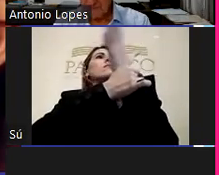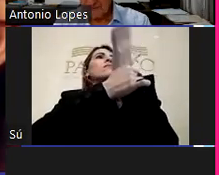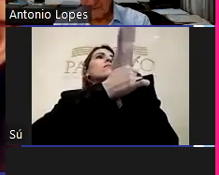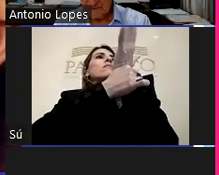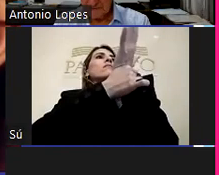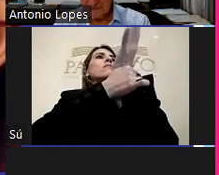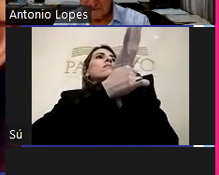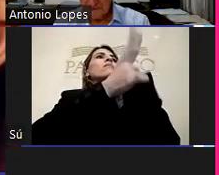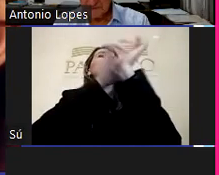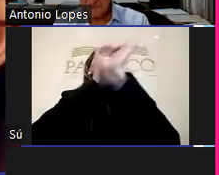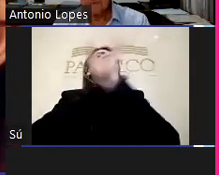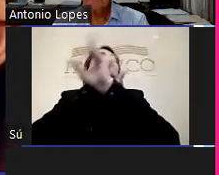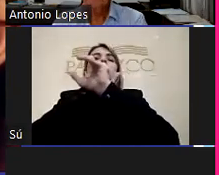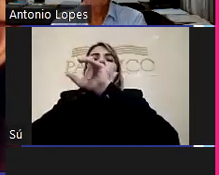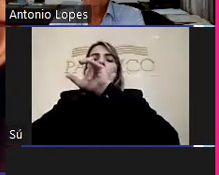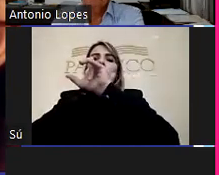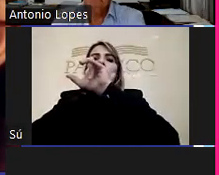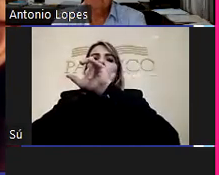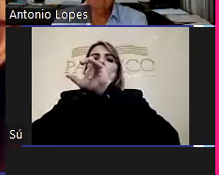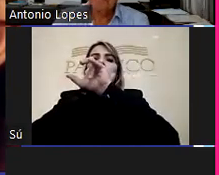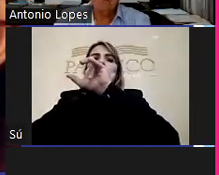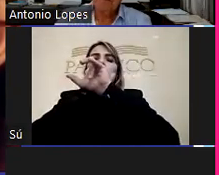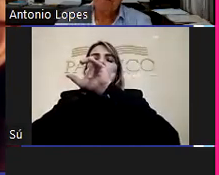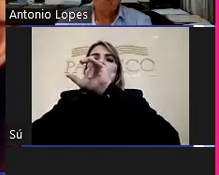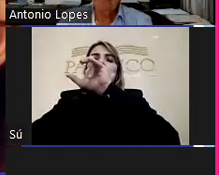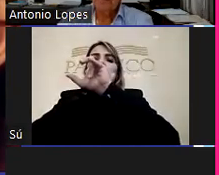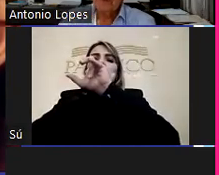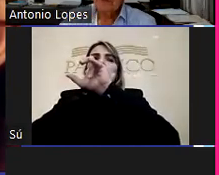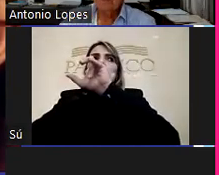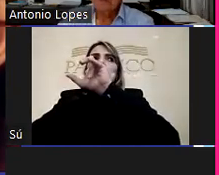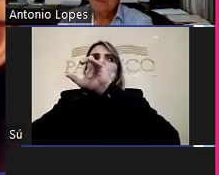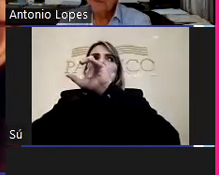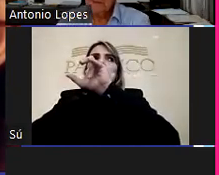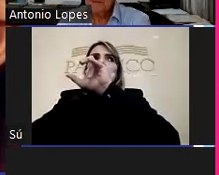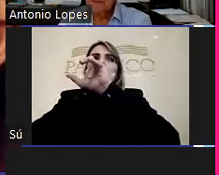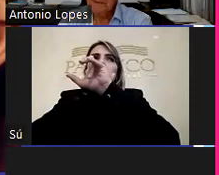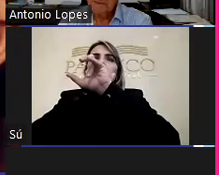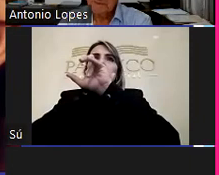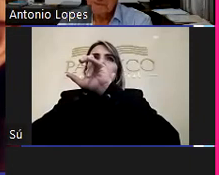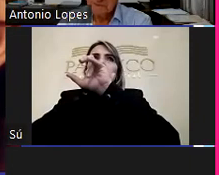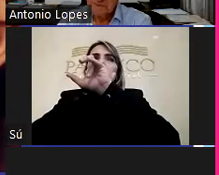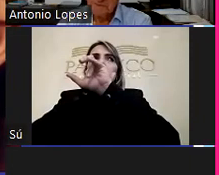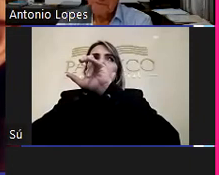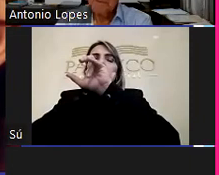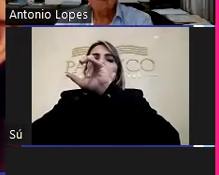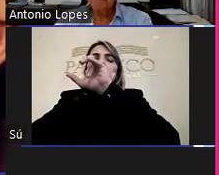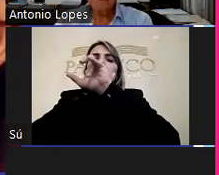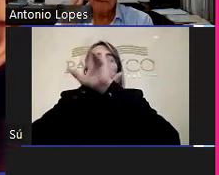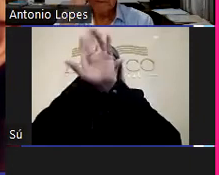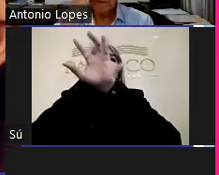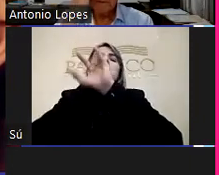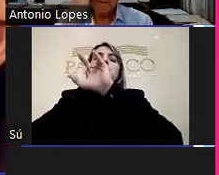desde então teve porque na verdade era uma ansiedade muito grande de elaborar